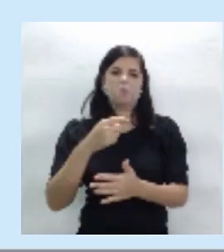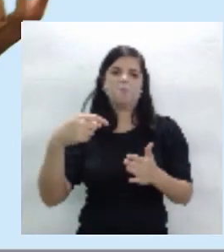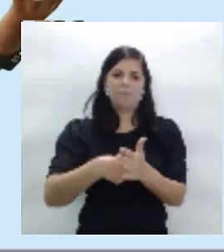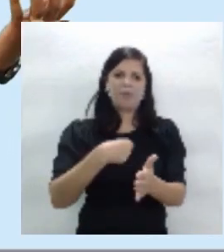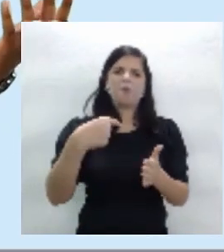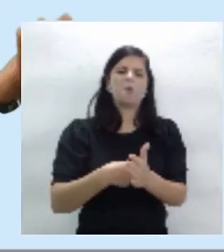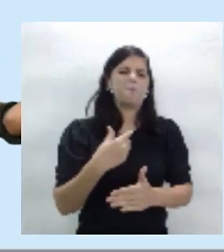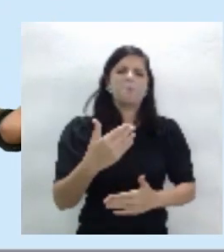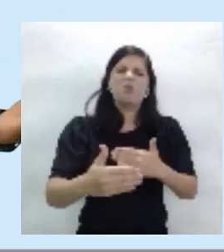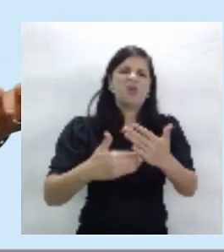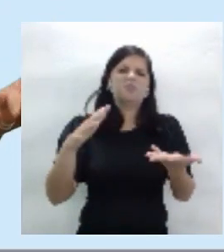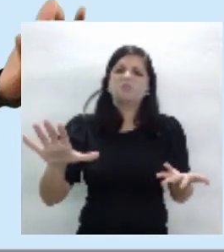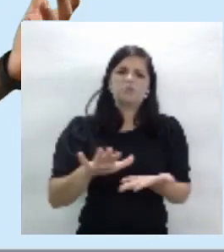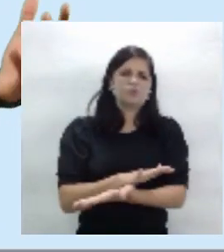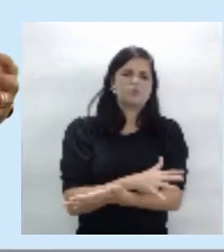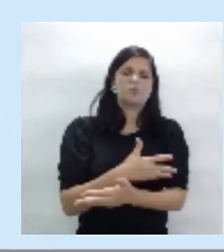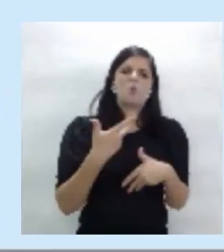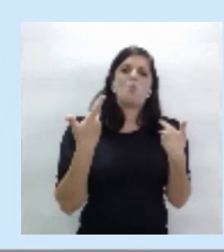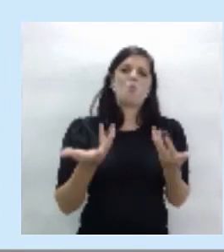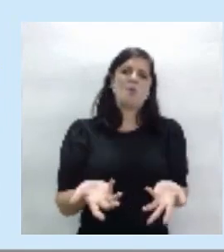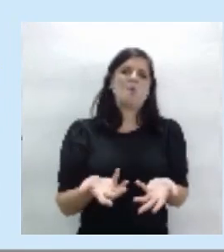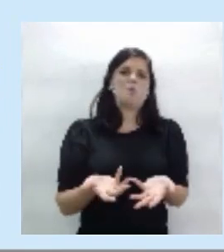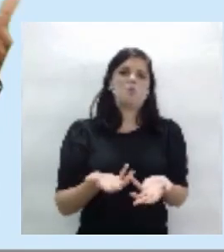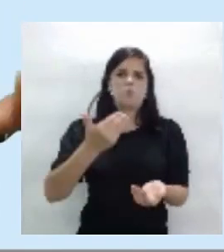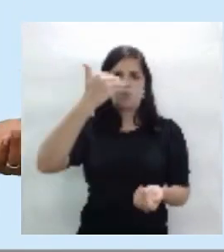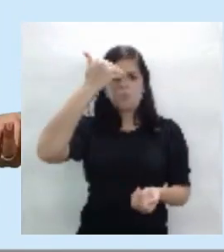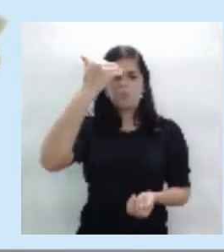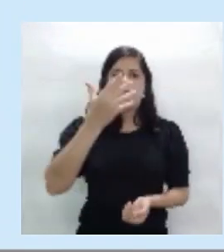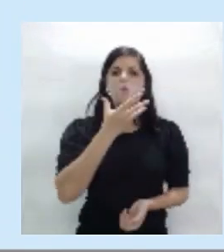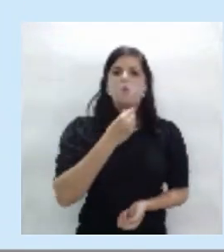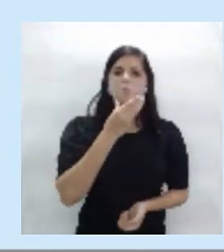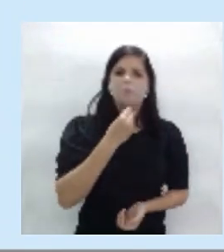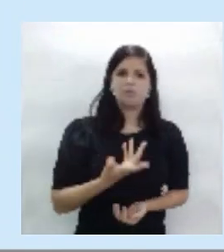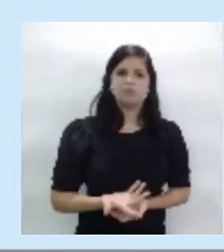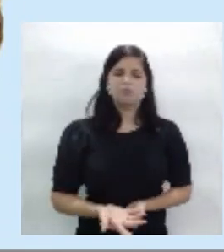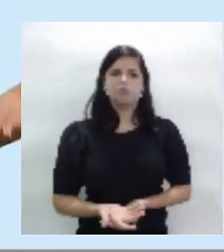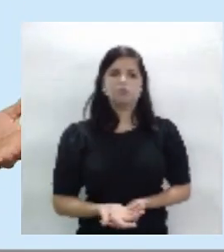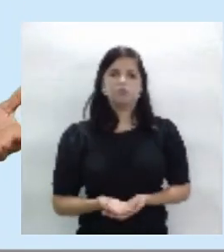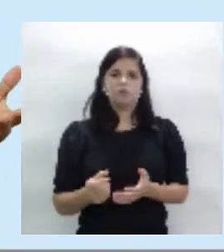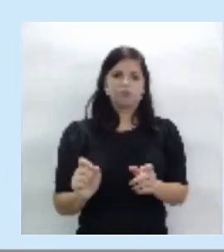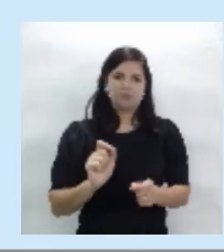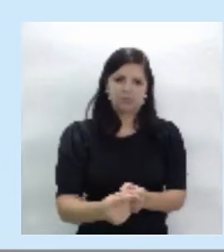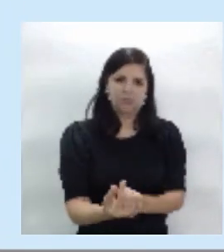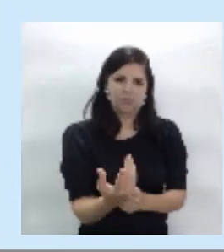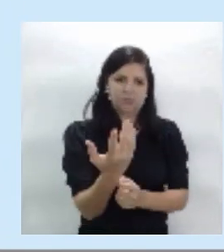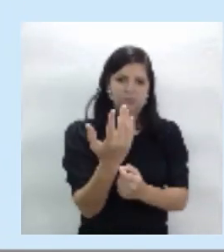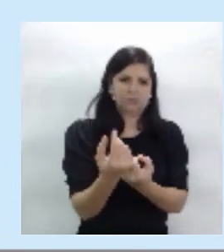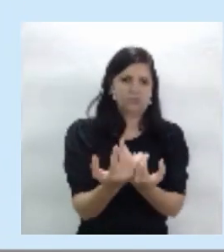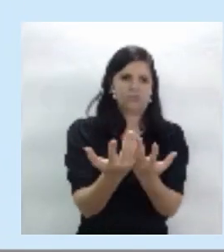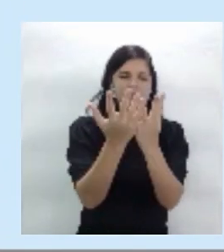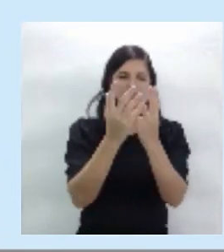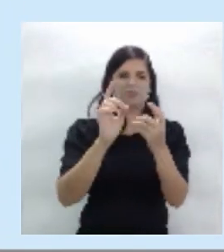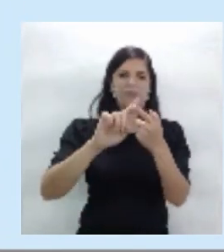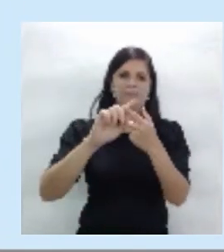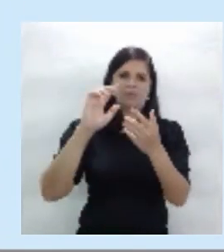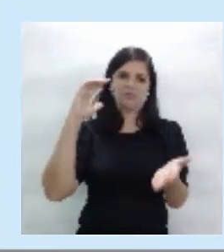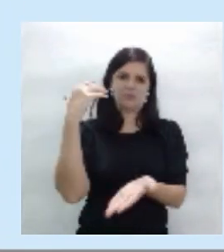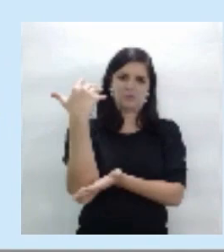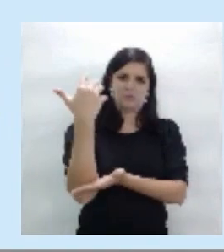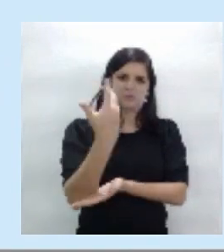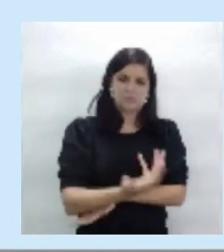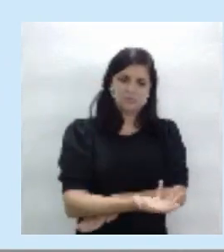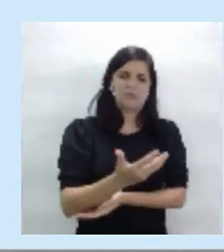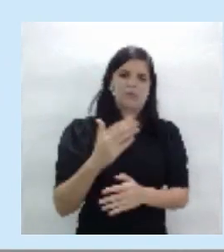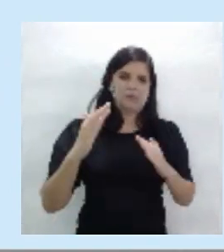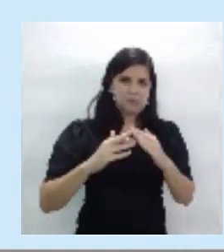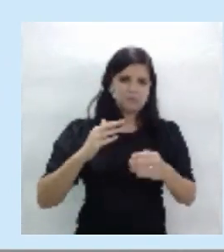professor, qual o tipo de processo de destruição também que o homem faz, além das queimadas e além também da destruição para